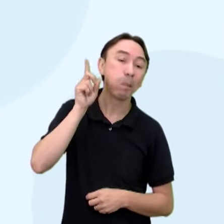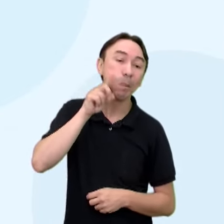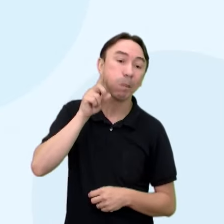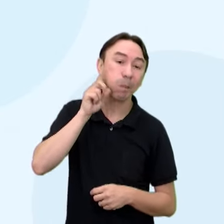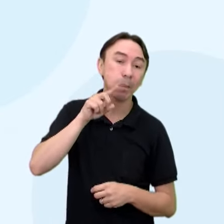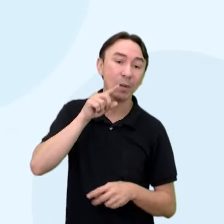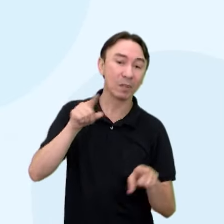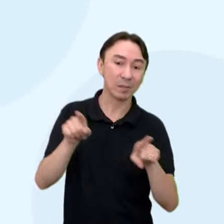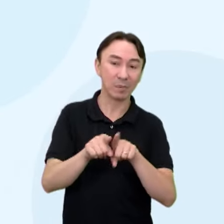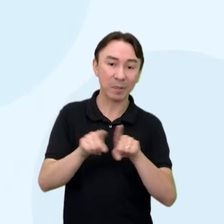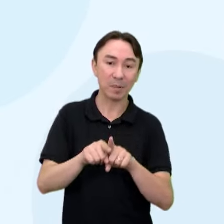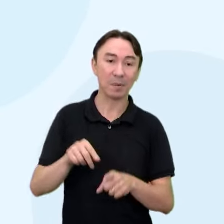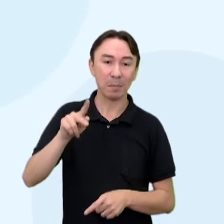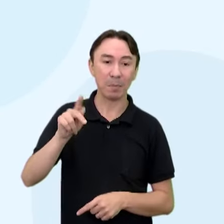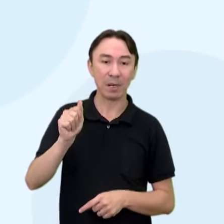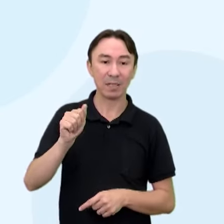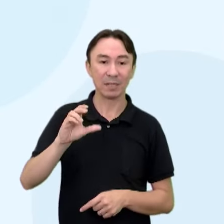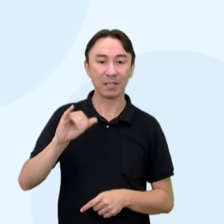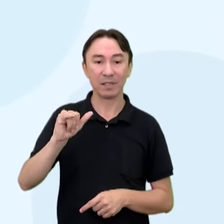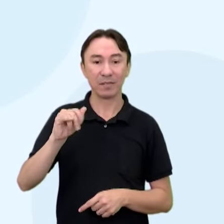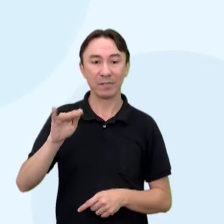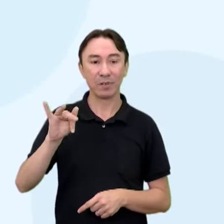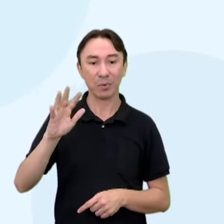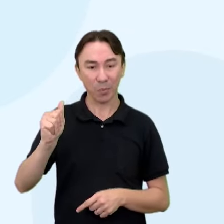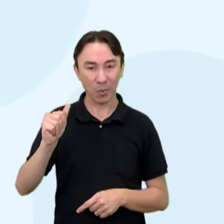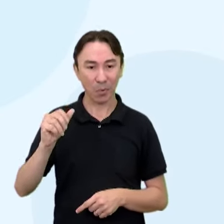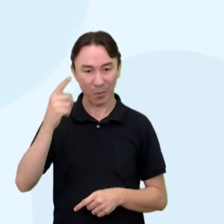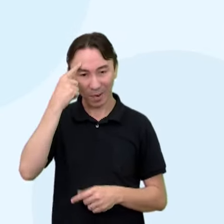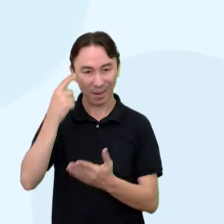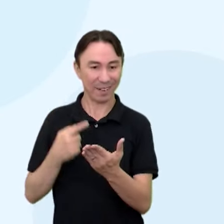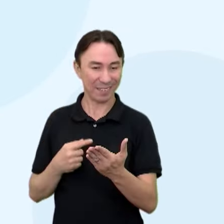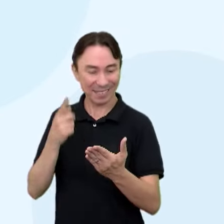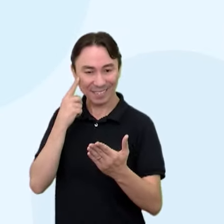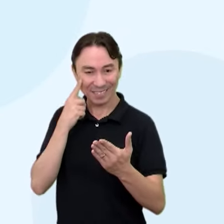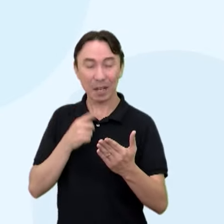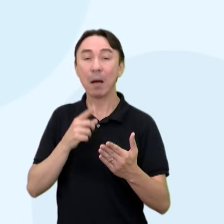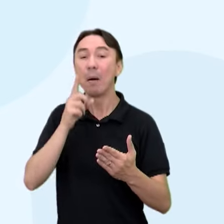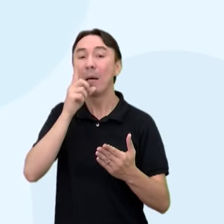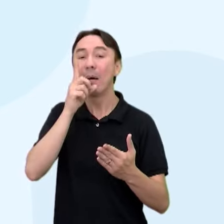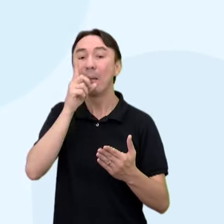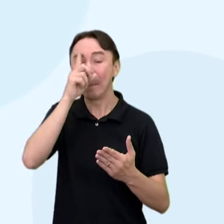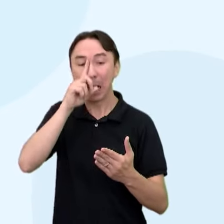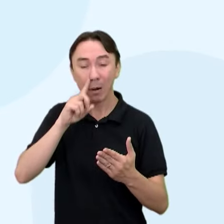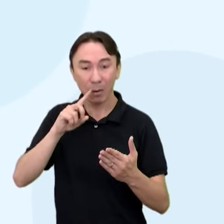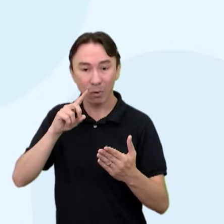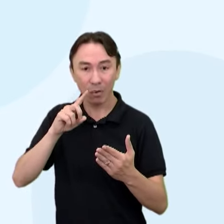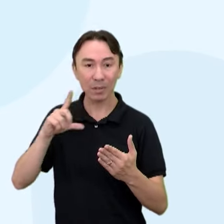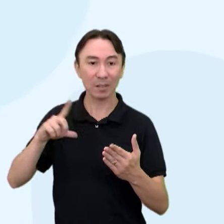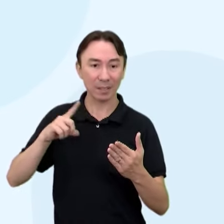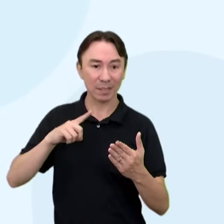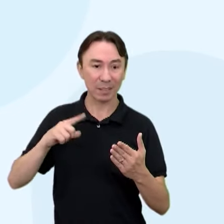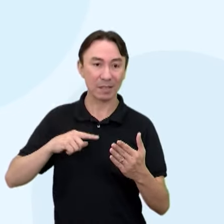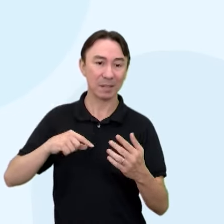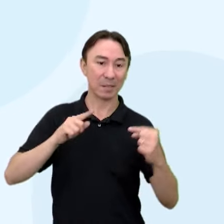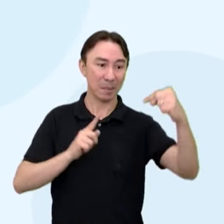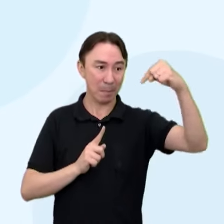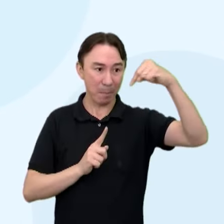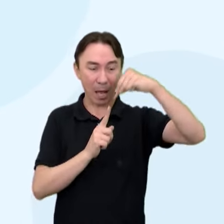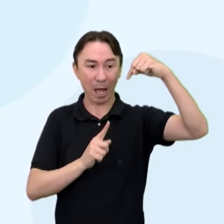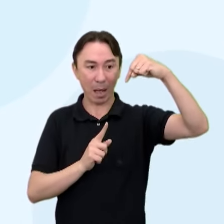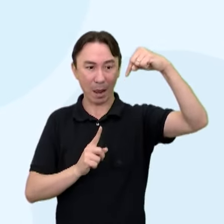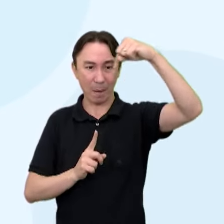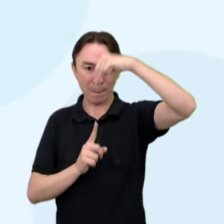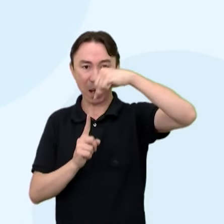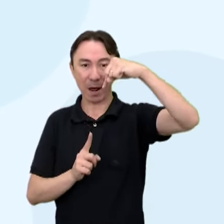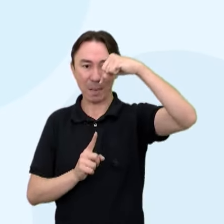lá nordeste lá da placa do Pacífico, que está em amarelo, junto com a placa norte-americana, tem duas setinhas que está indo uma